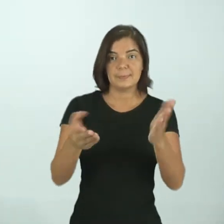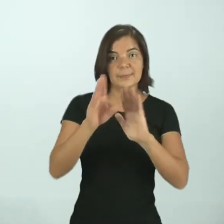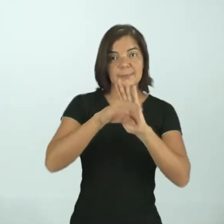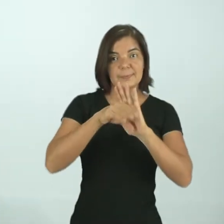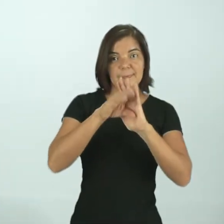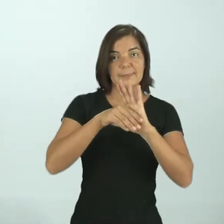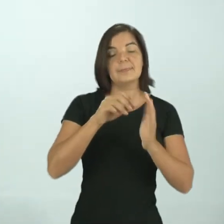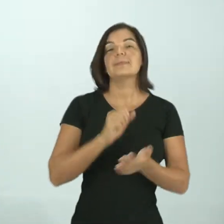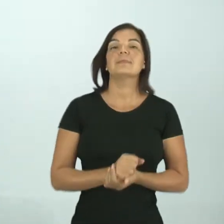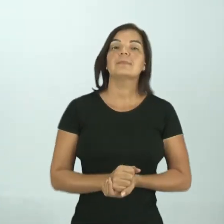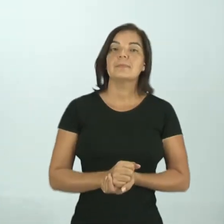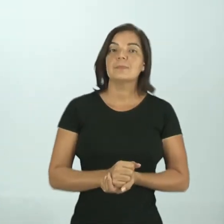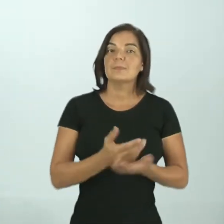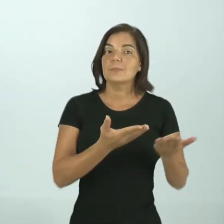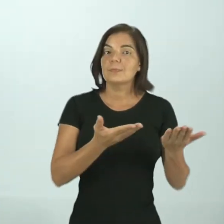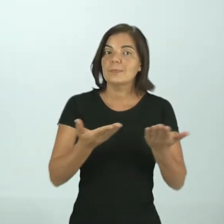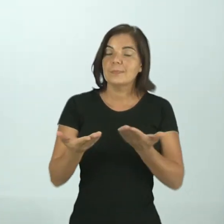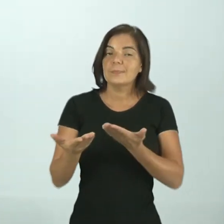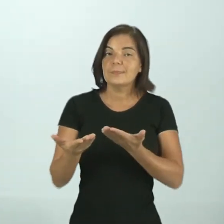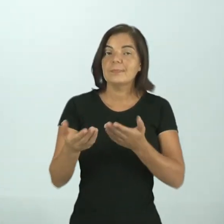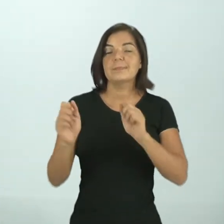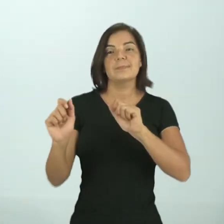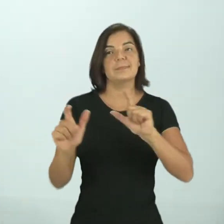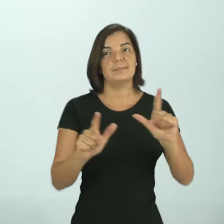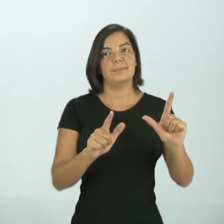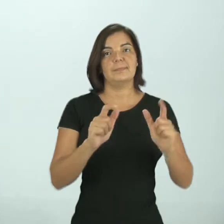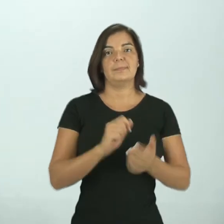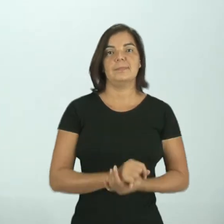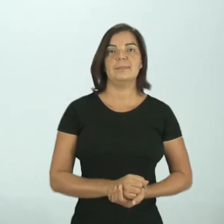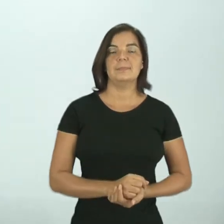conteúdo. Então, vamos aí começar o compartilhamento do slide.